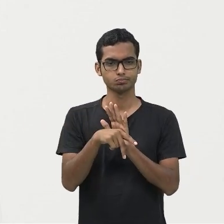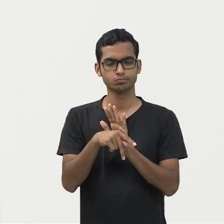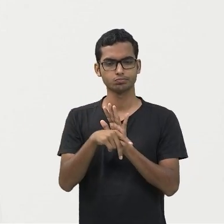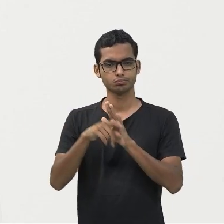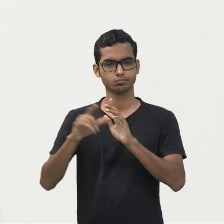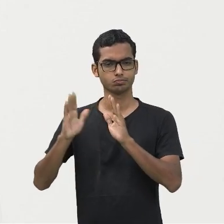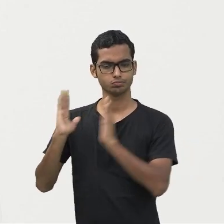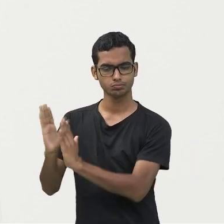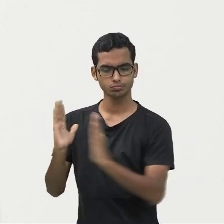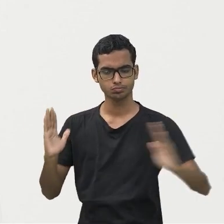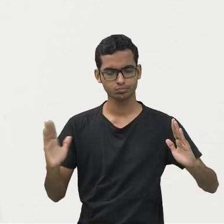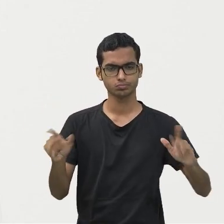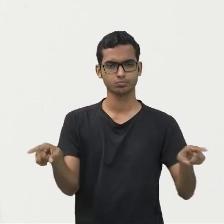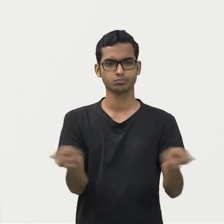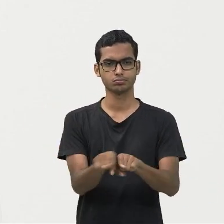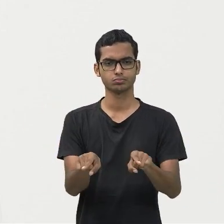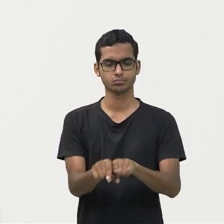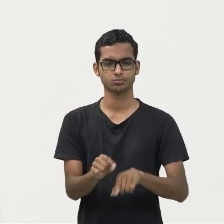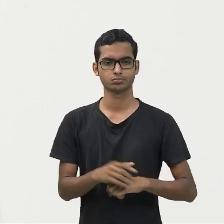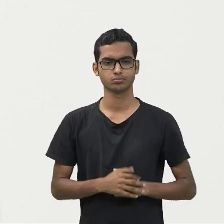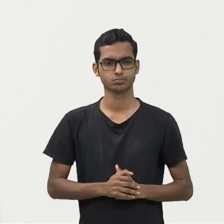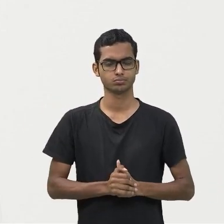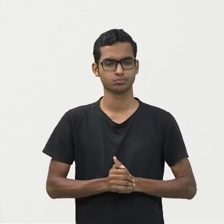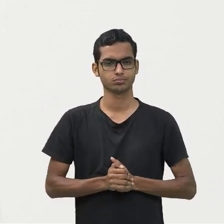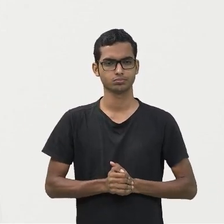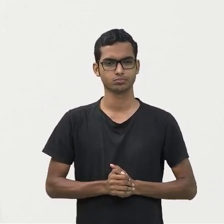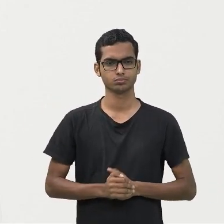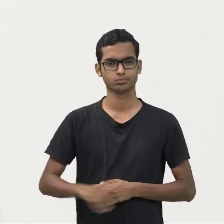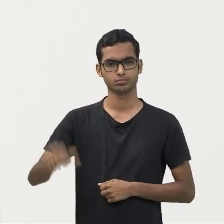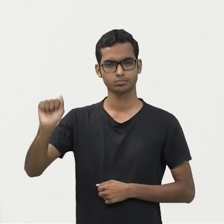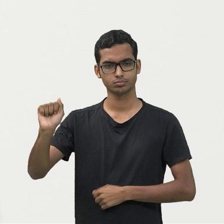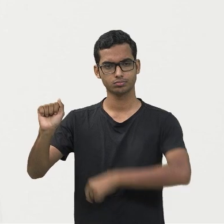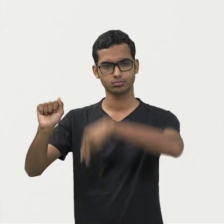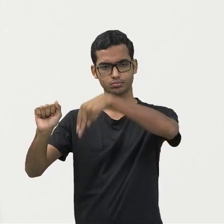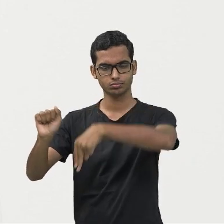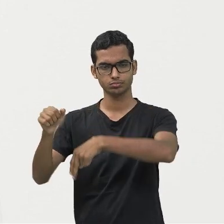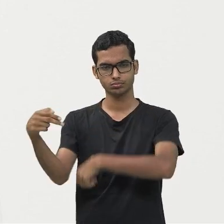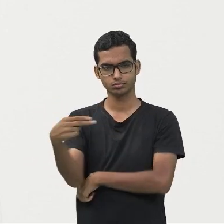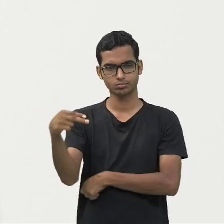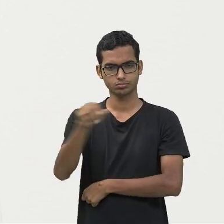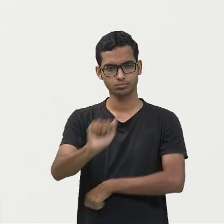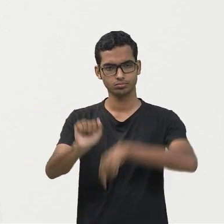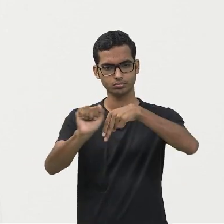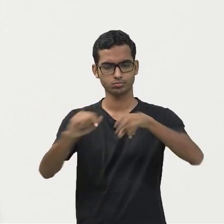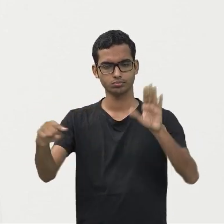a lei de formação, AN é igual a N